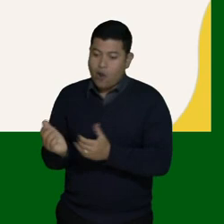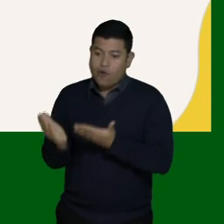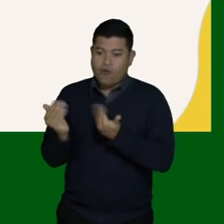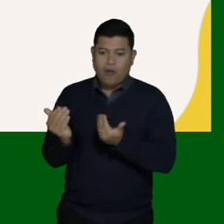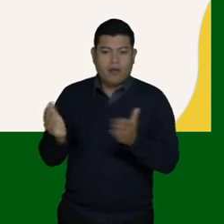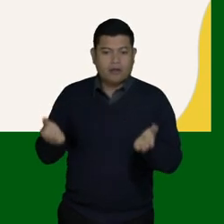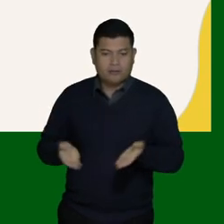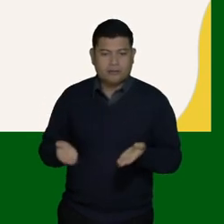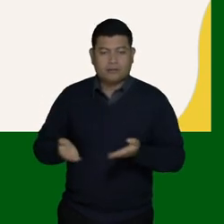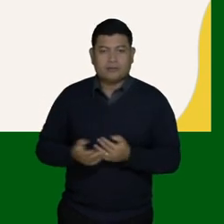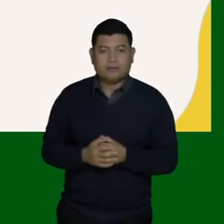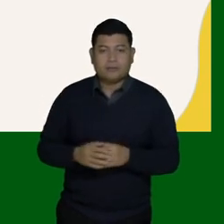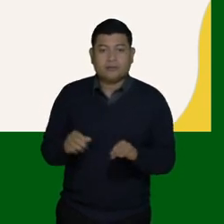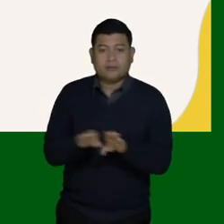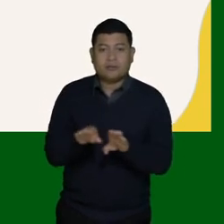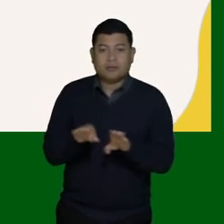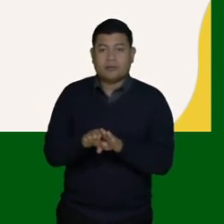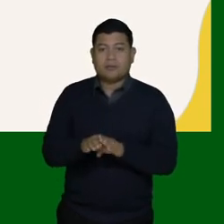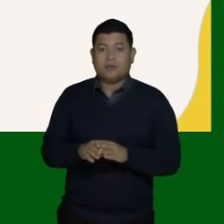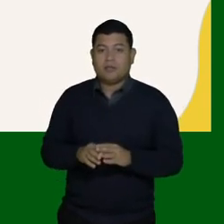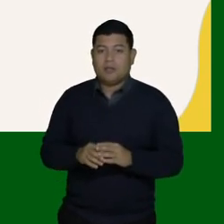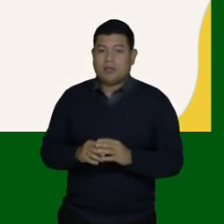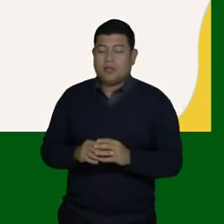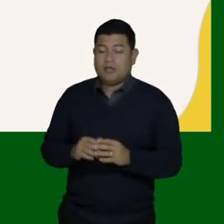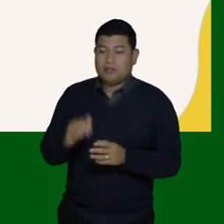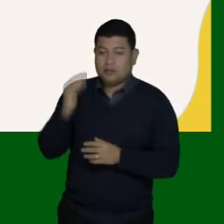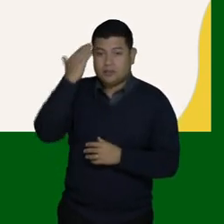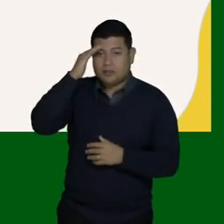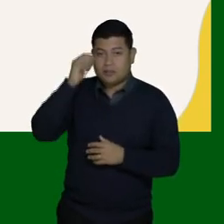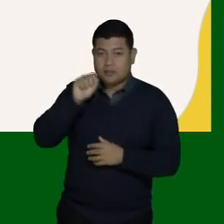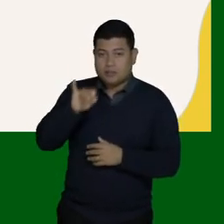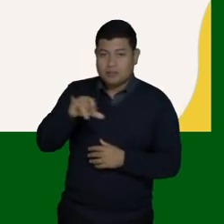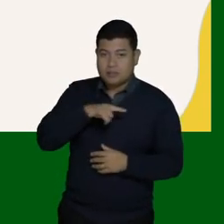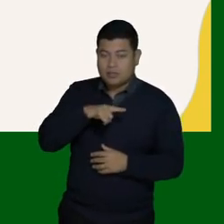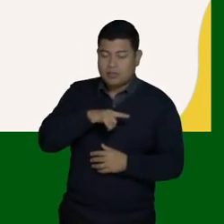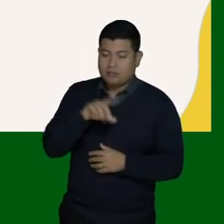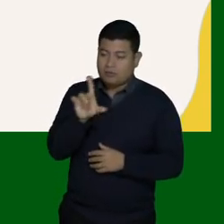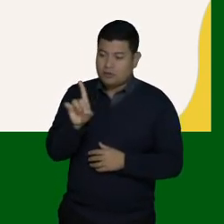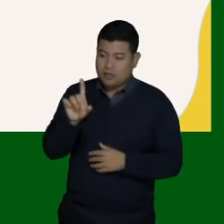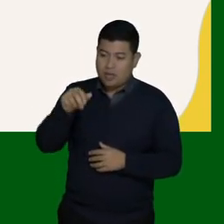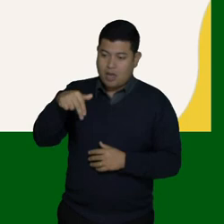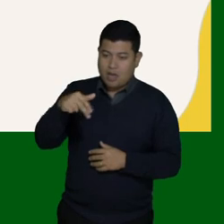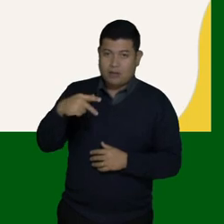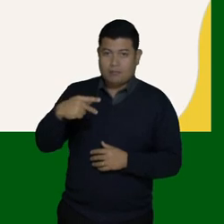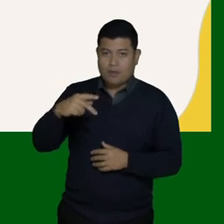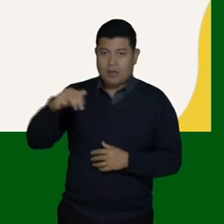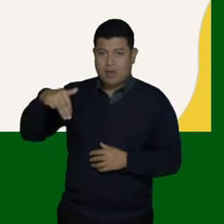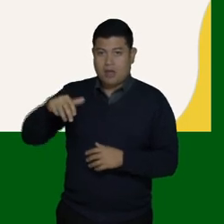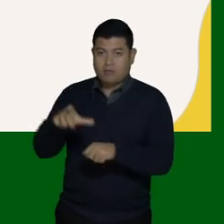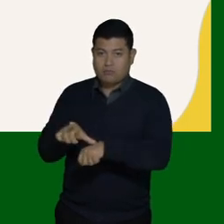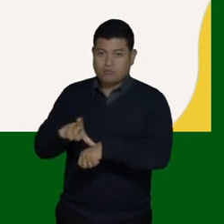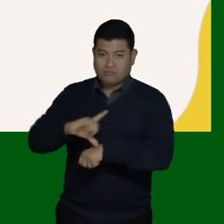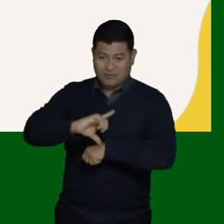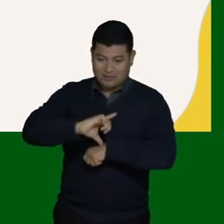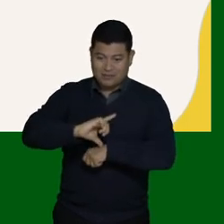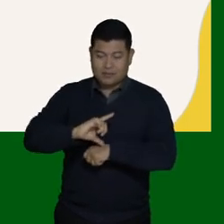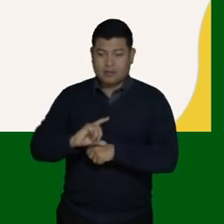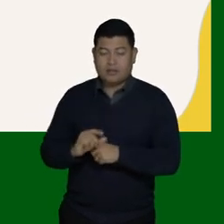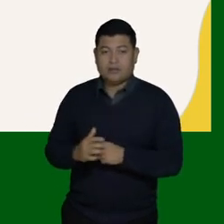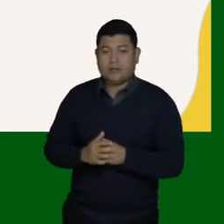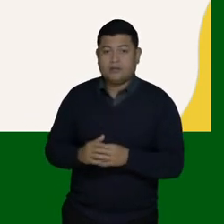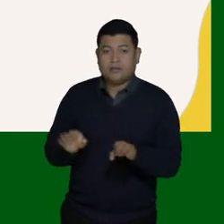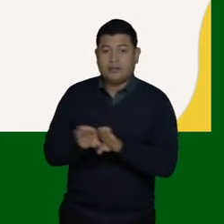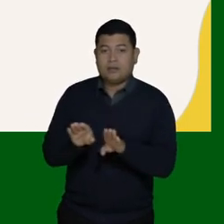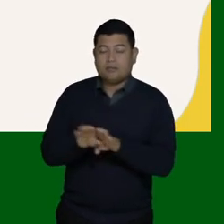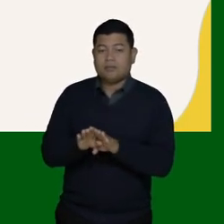reforçar a presença ou não de indícios de atraso do DNPM na primeira infância identificar se aquele